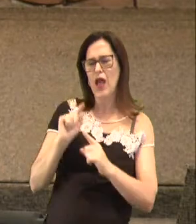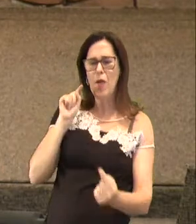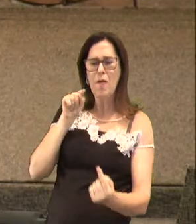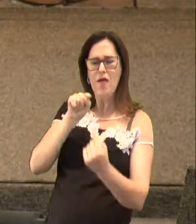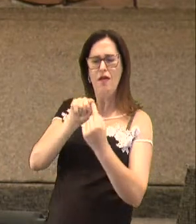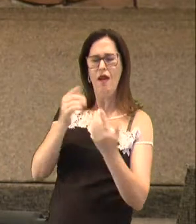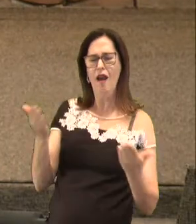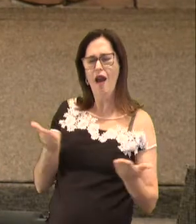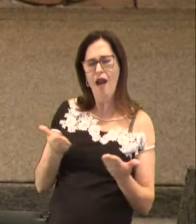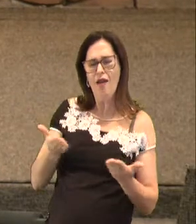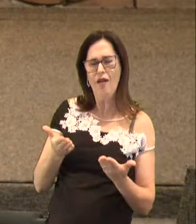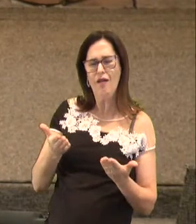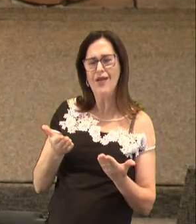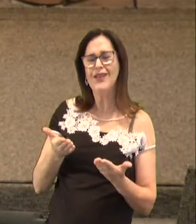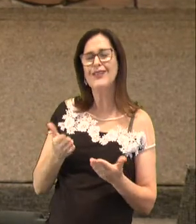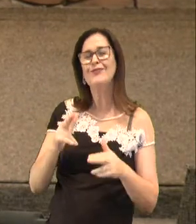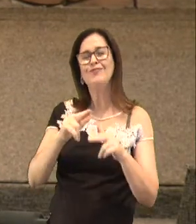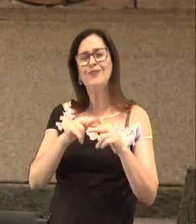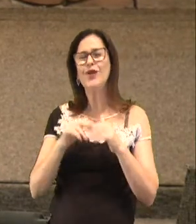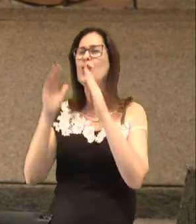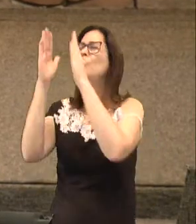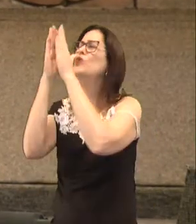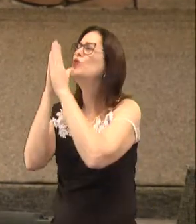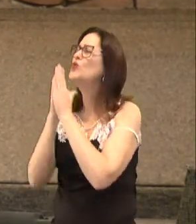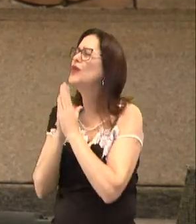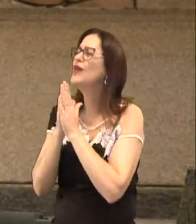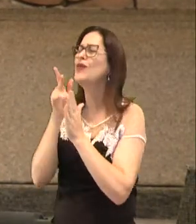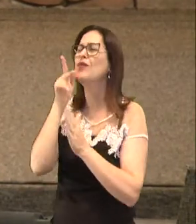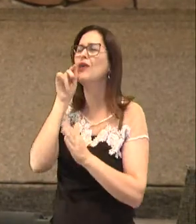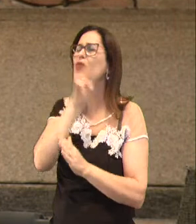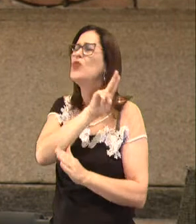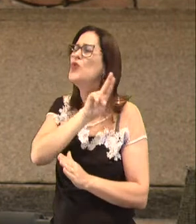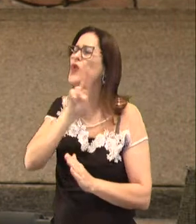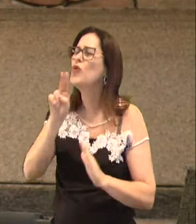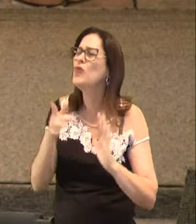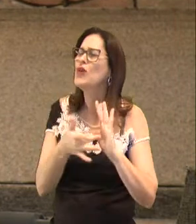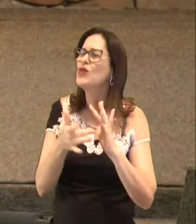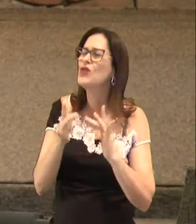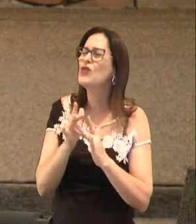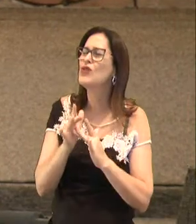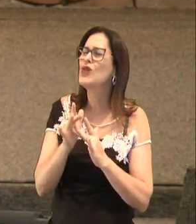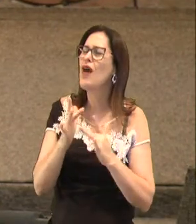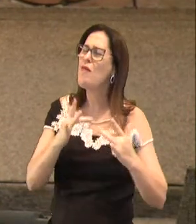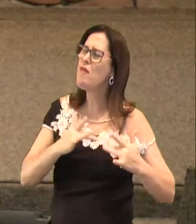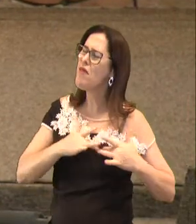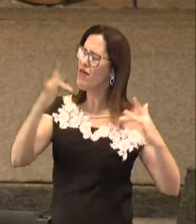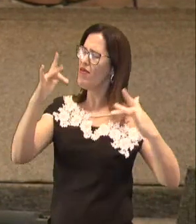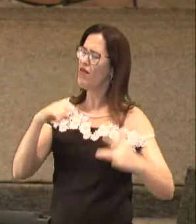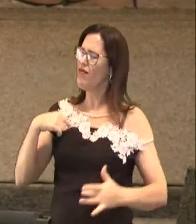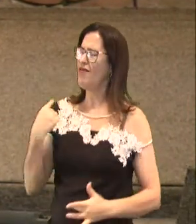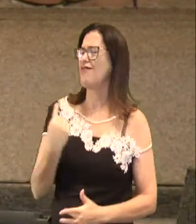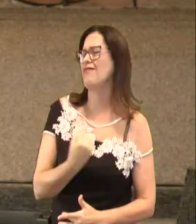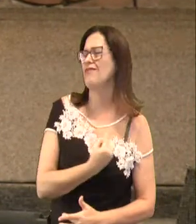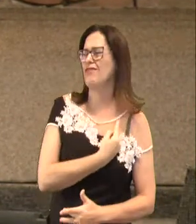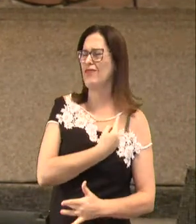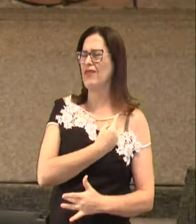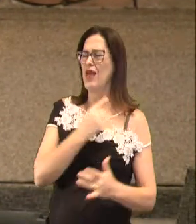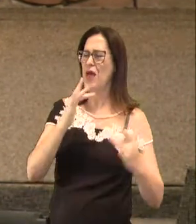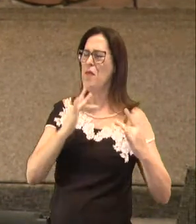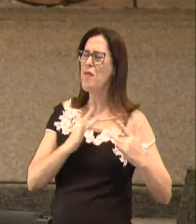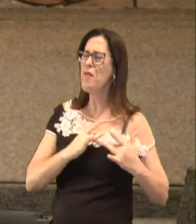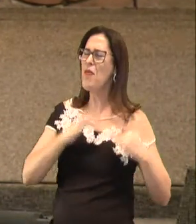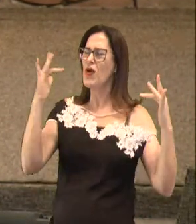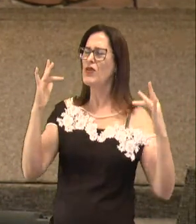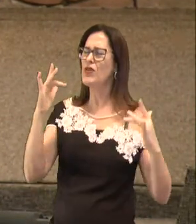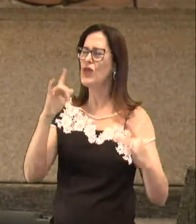nesse momento, e é por isso que nós te suplicamos, ó Pai, em nome de Jesus, que tenha misericórdia de nós, tenha